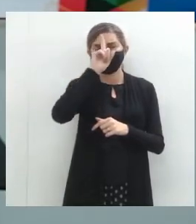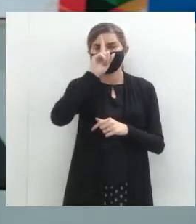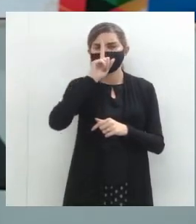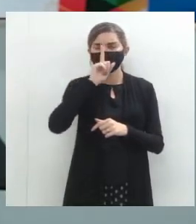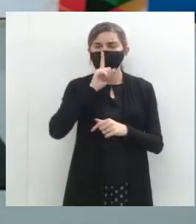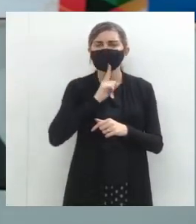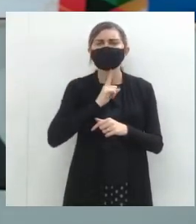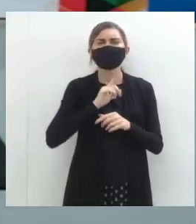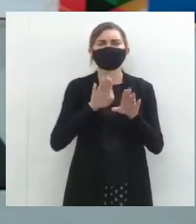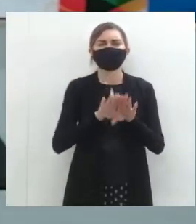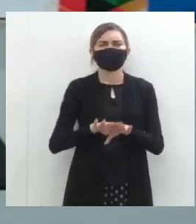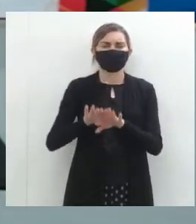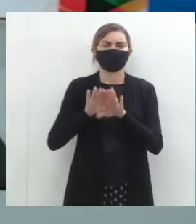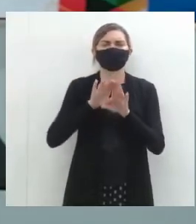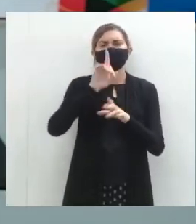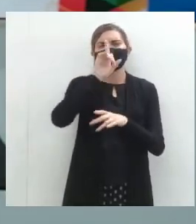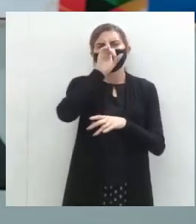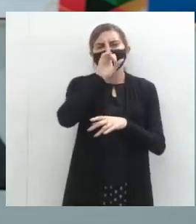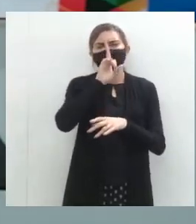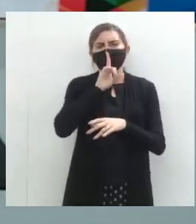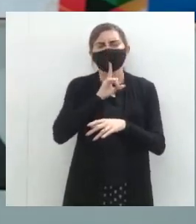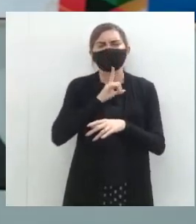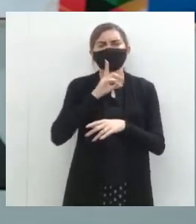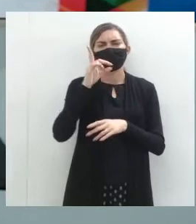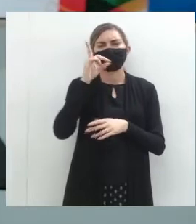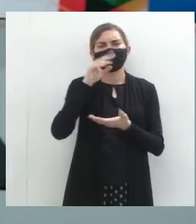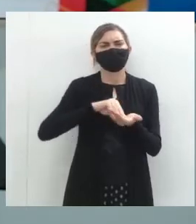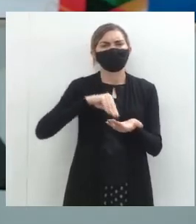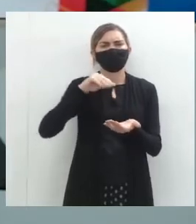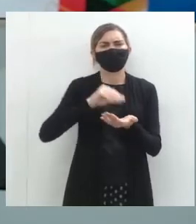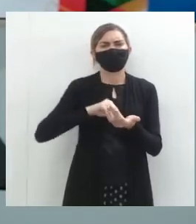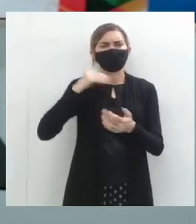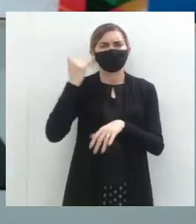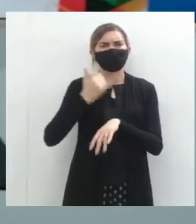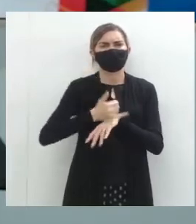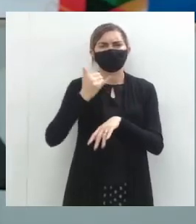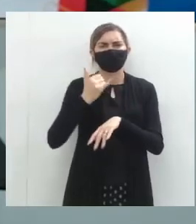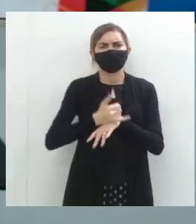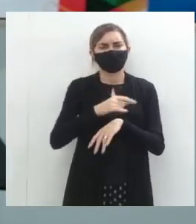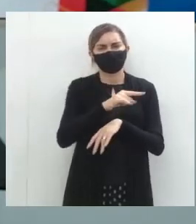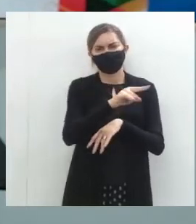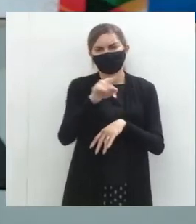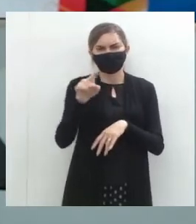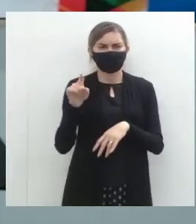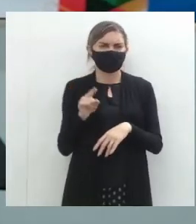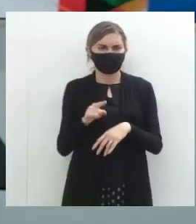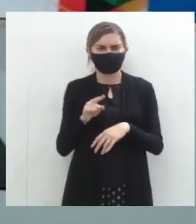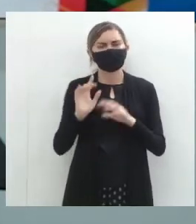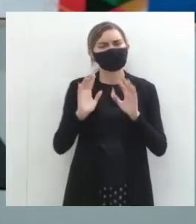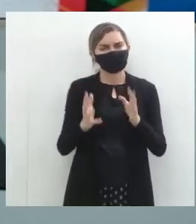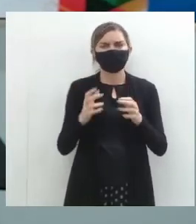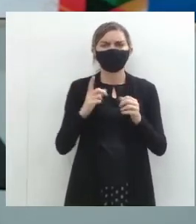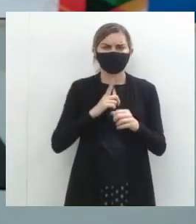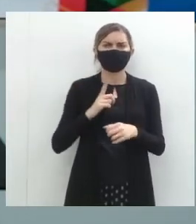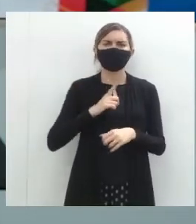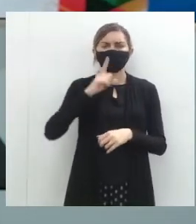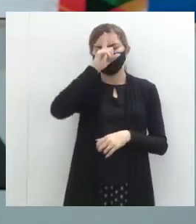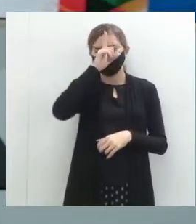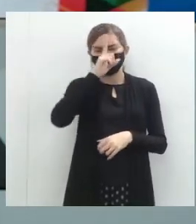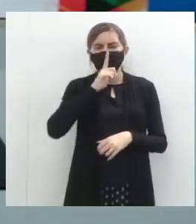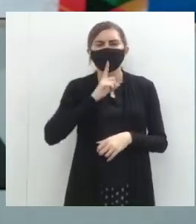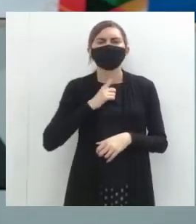mais comum é uma anemia por deficiência de ferro. Você que está me assistindo, você já pode ter tido anemia.